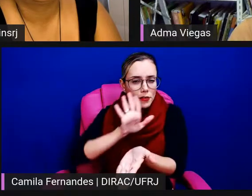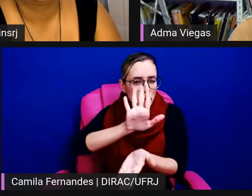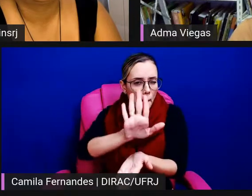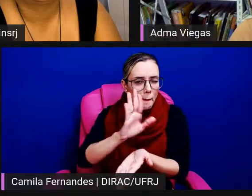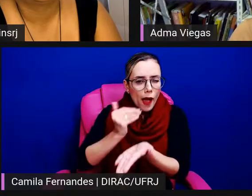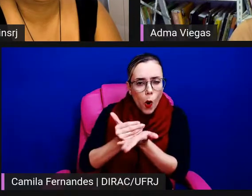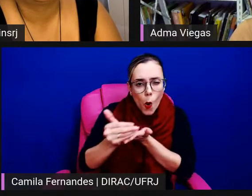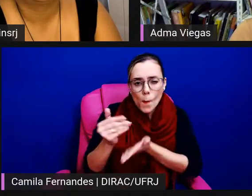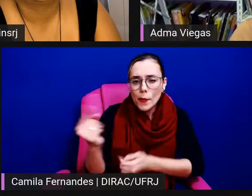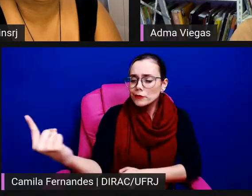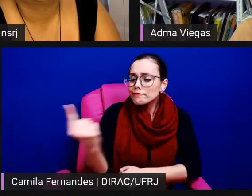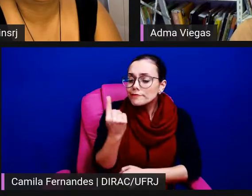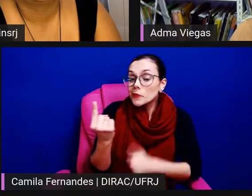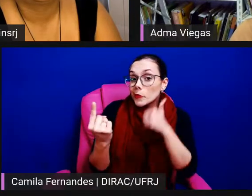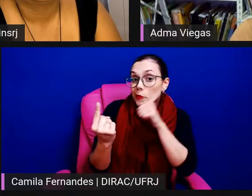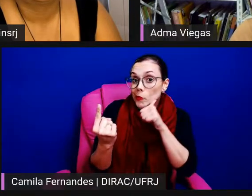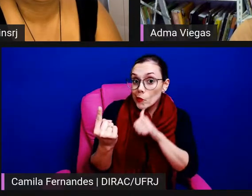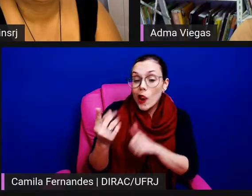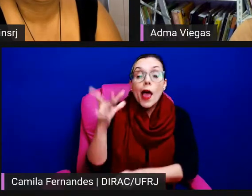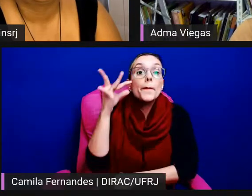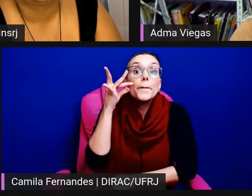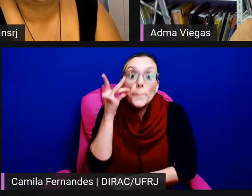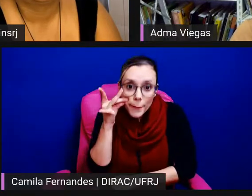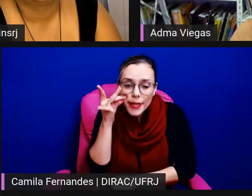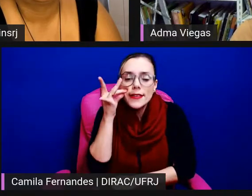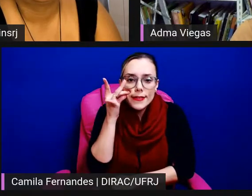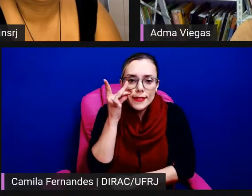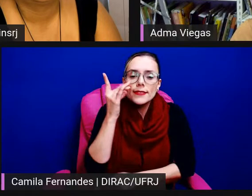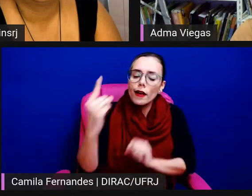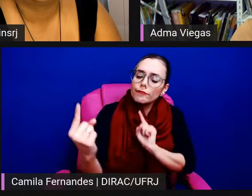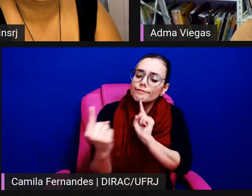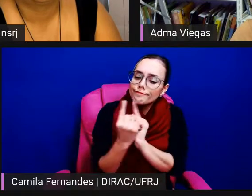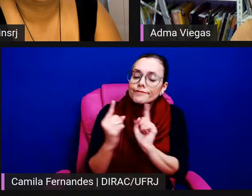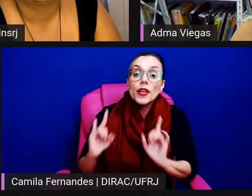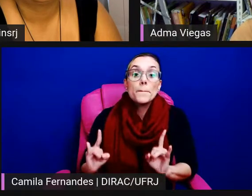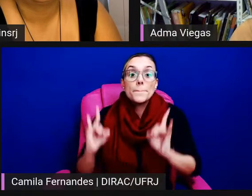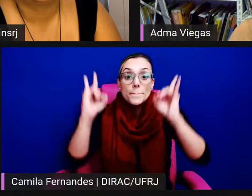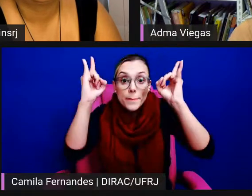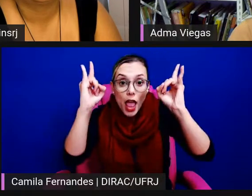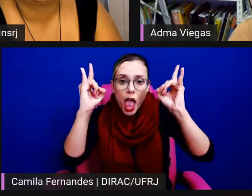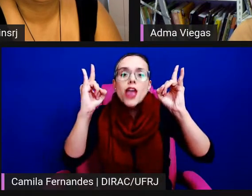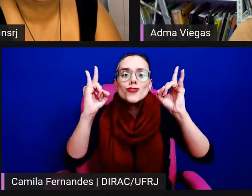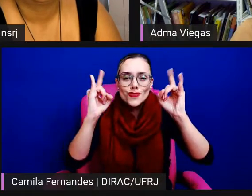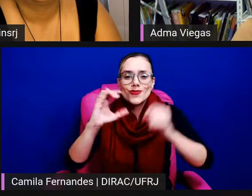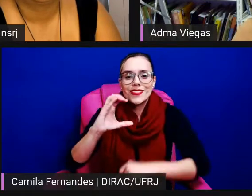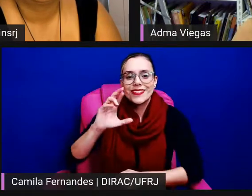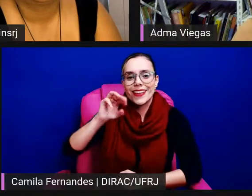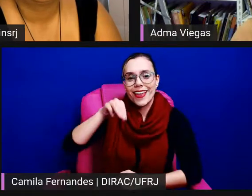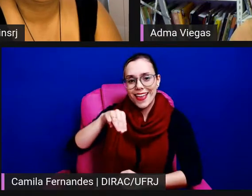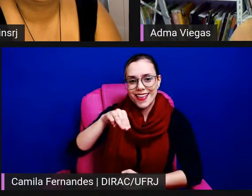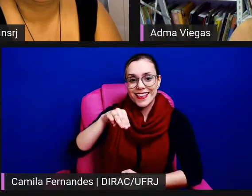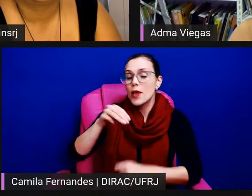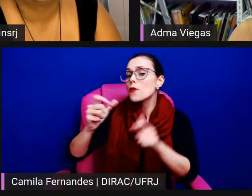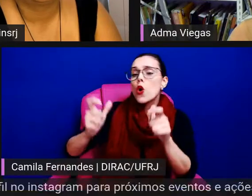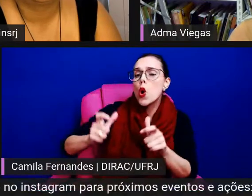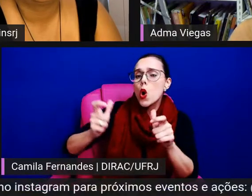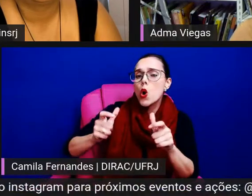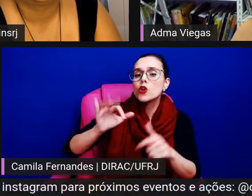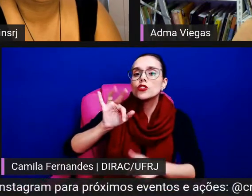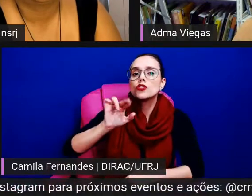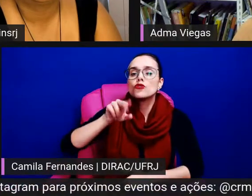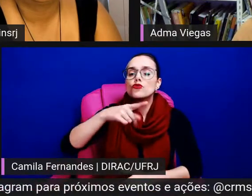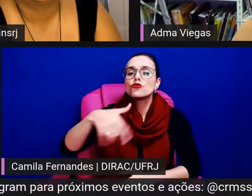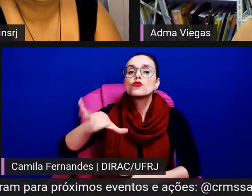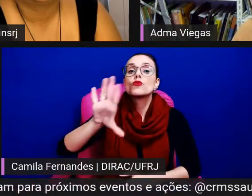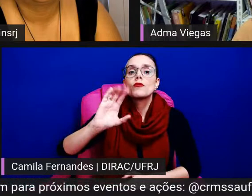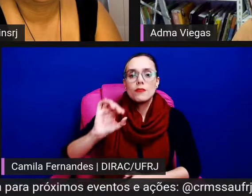comparecer presencialmente ao prédio do CRM, que fica no fundão, Praça Jorge Machado Moreira, sem número,